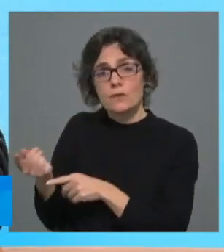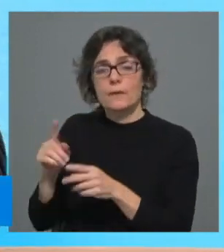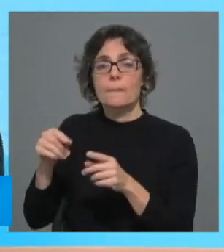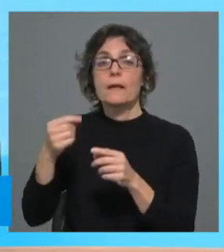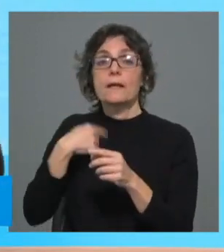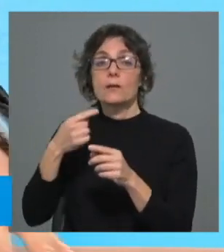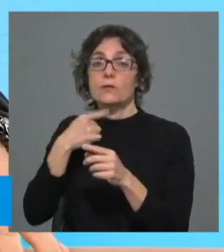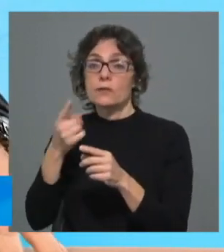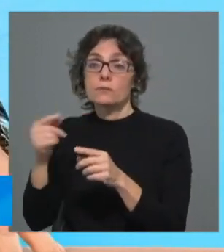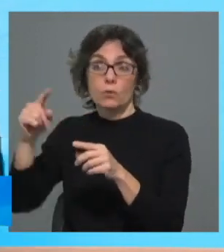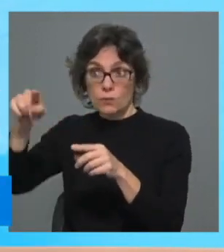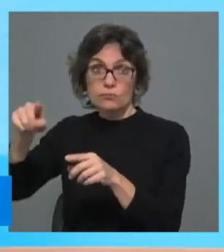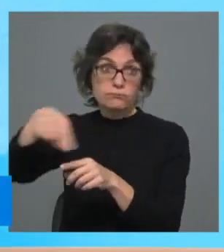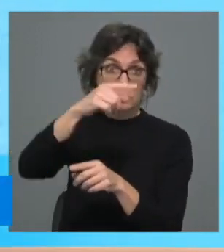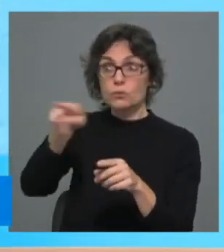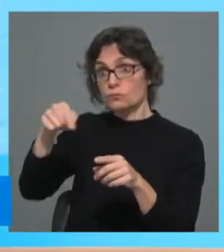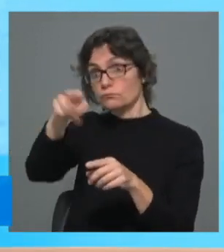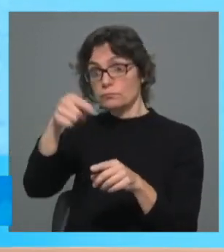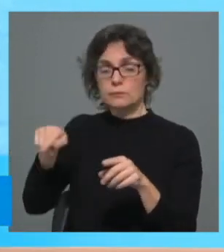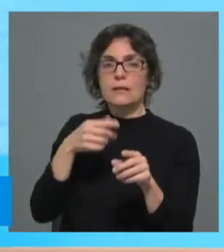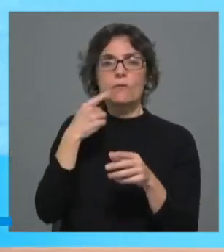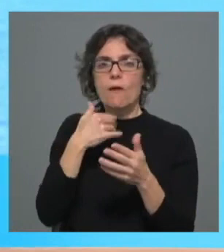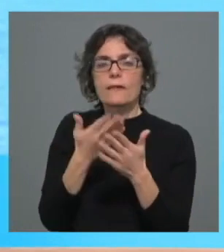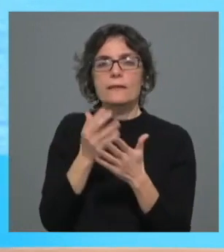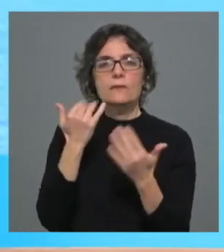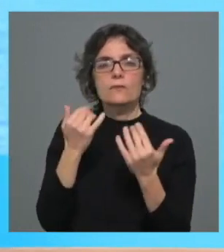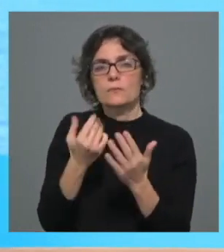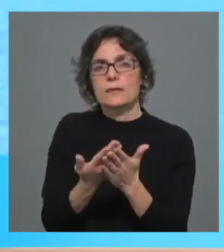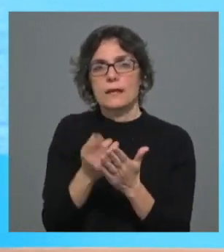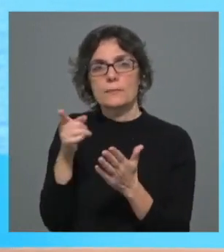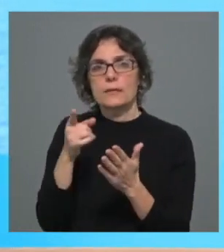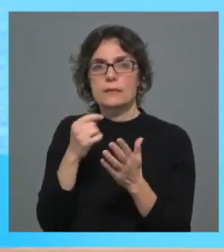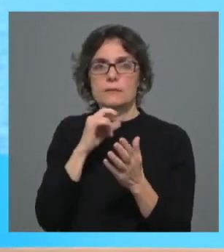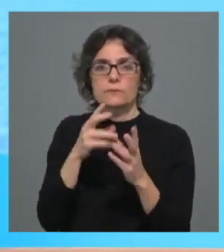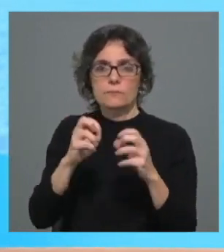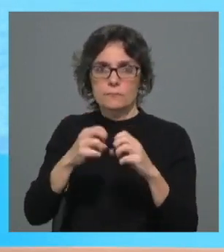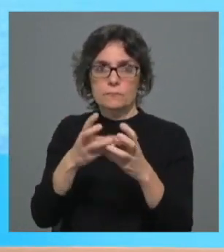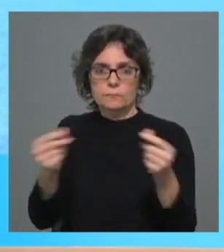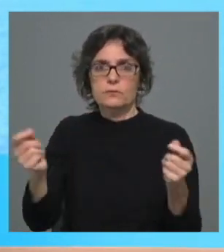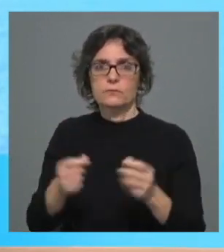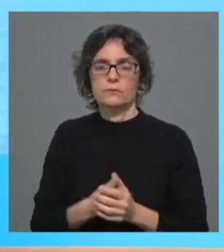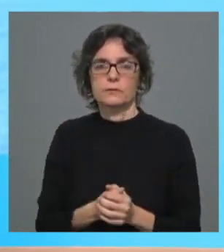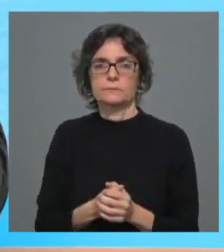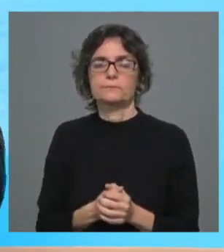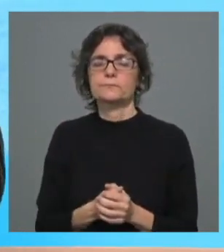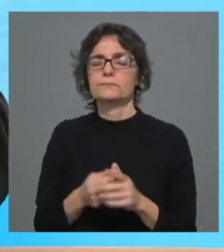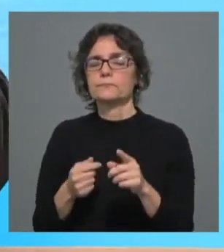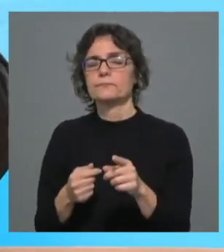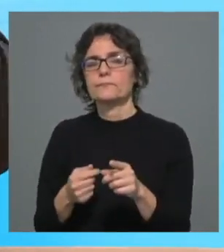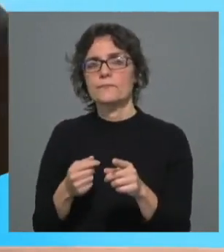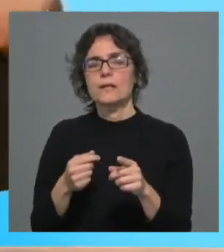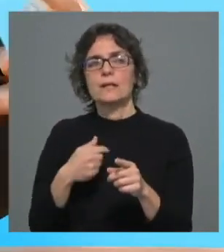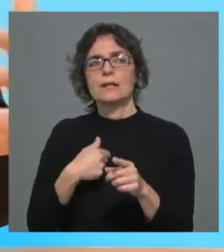de uma forma para responder hoje ou amanhã né eu procuro não tanto criar